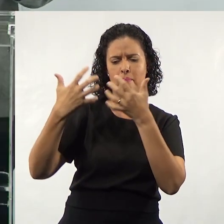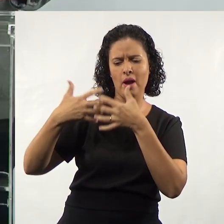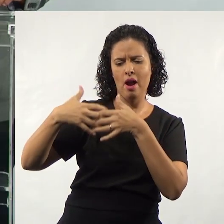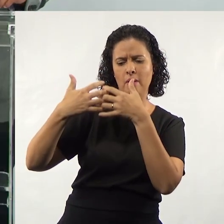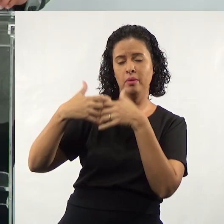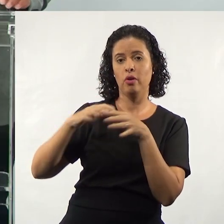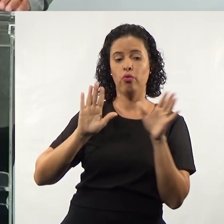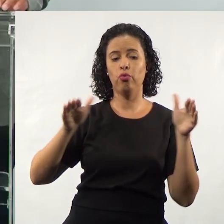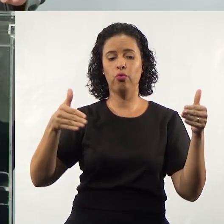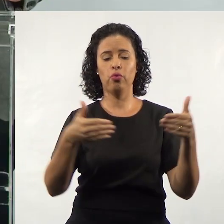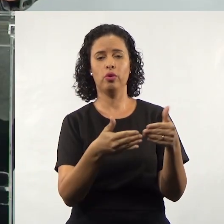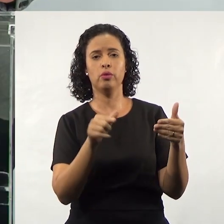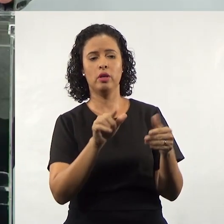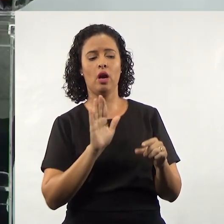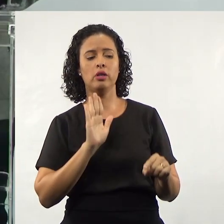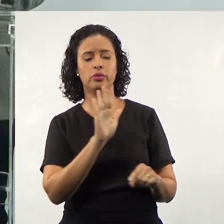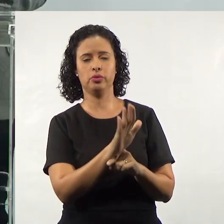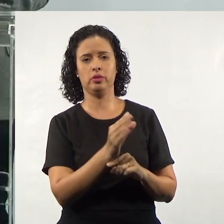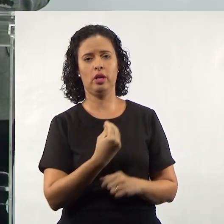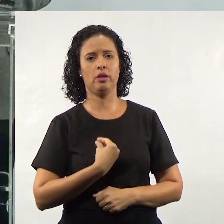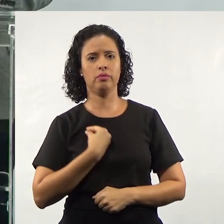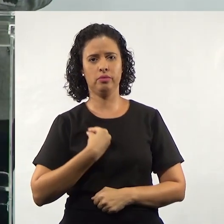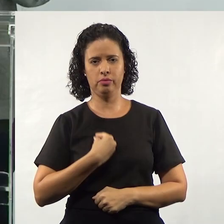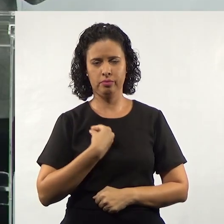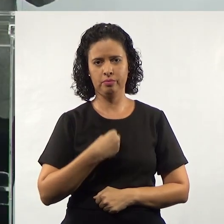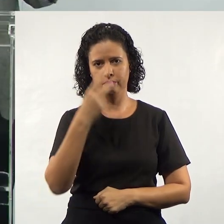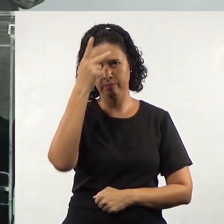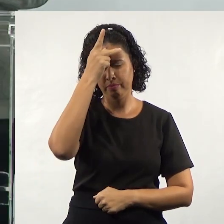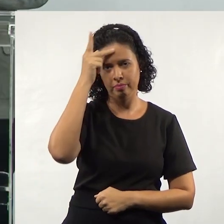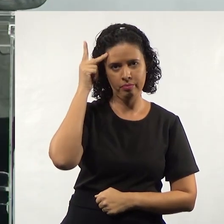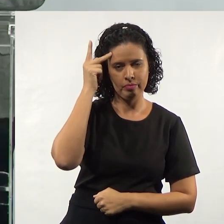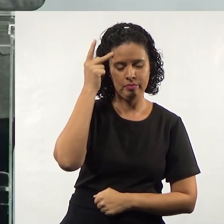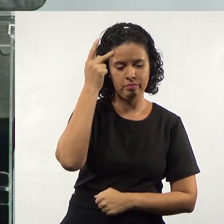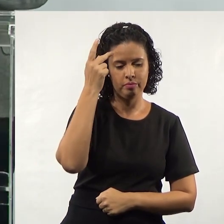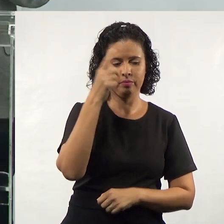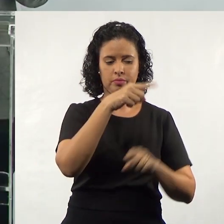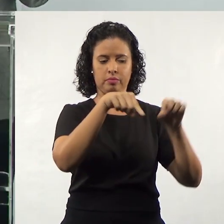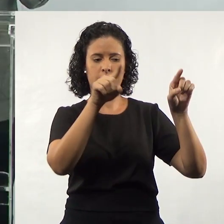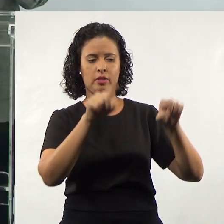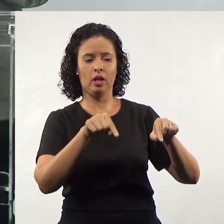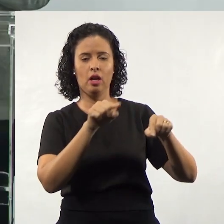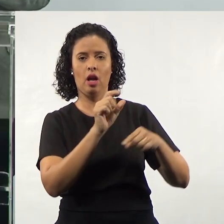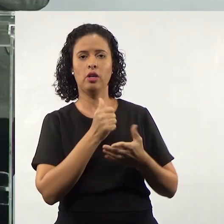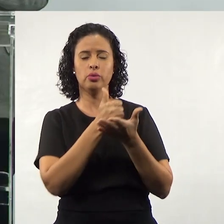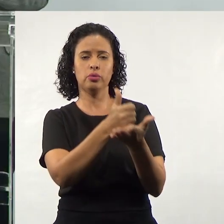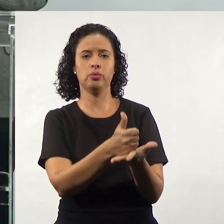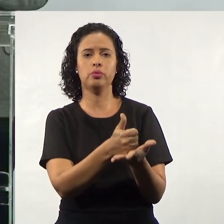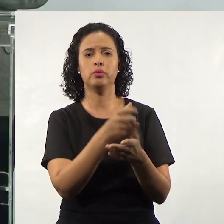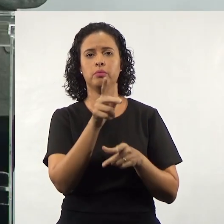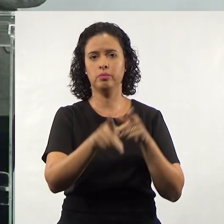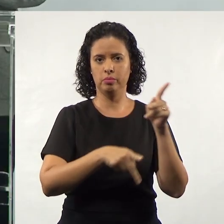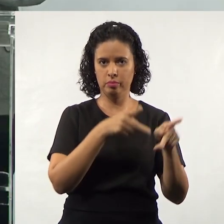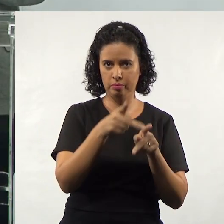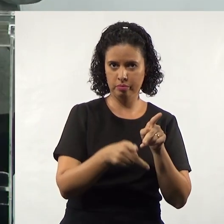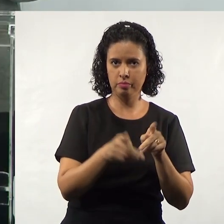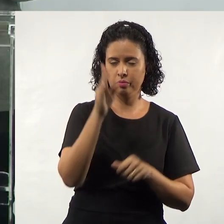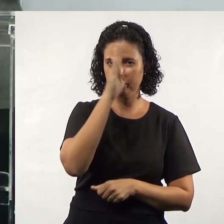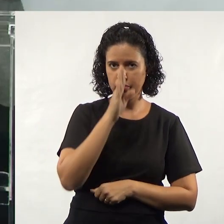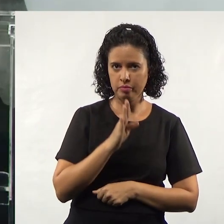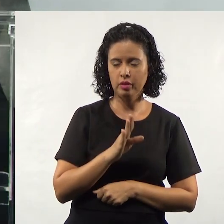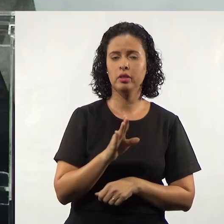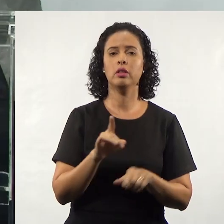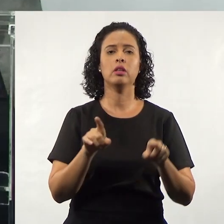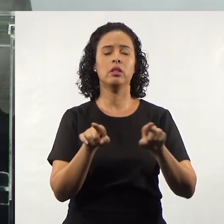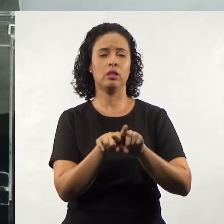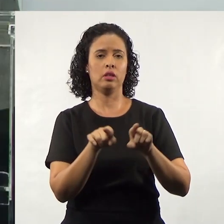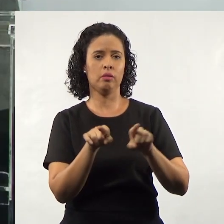que estão voltadas para facilitar a vida daqueles que são servidos, daqueles que servem a população. tá? Daqueles que